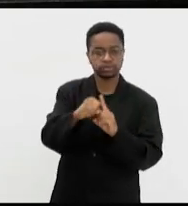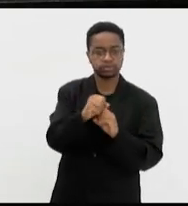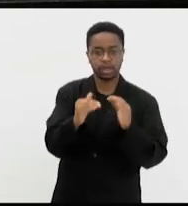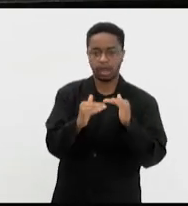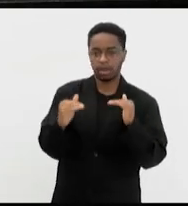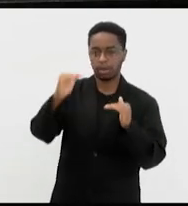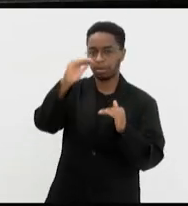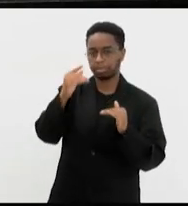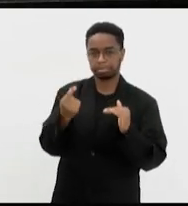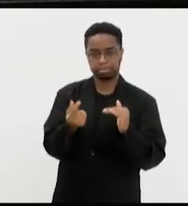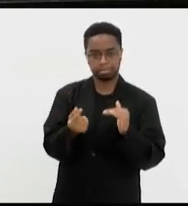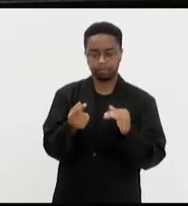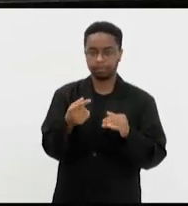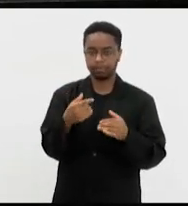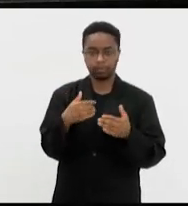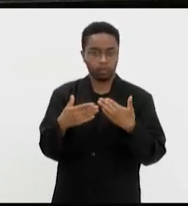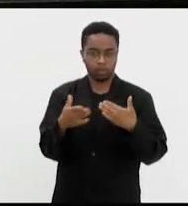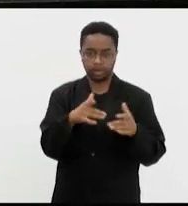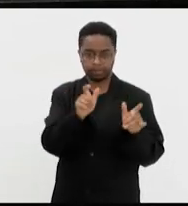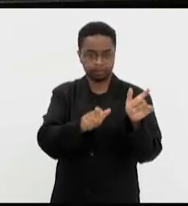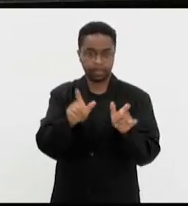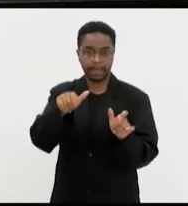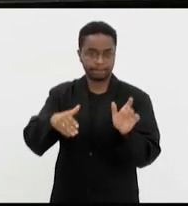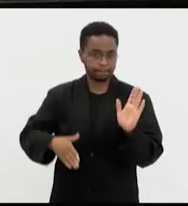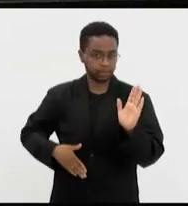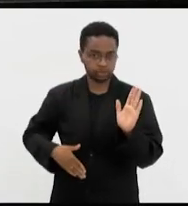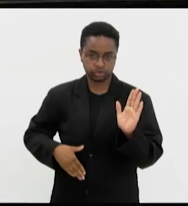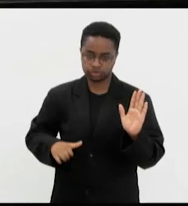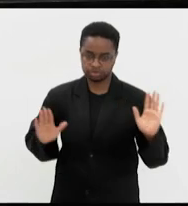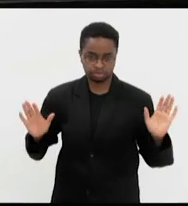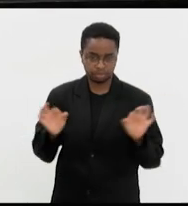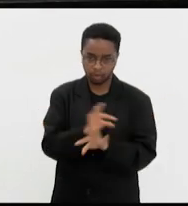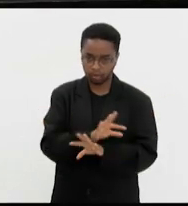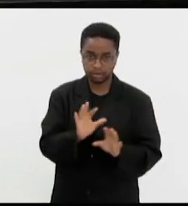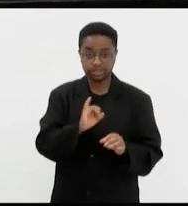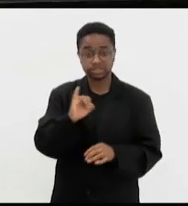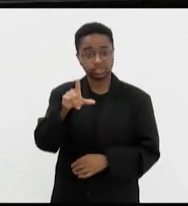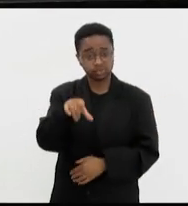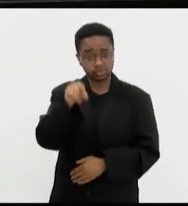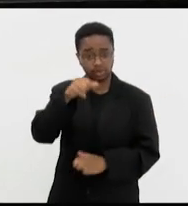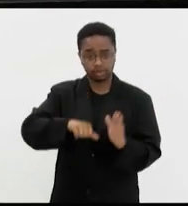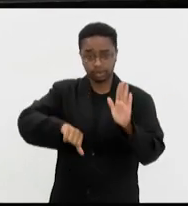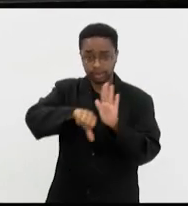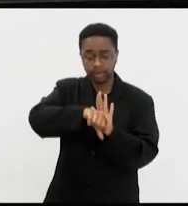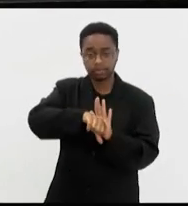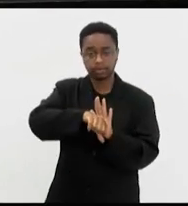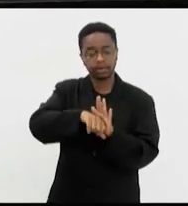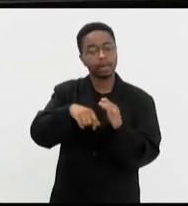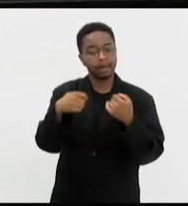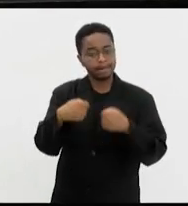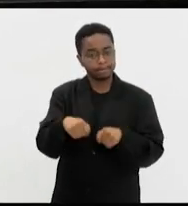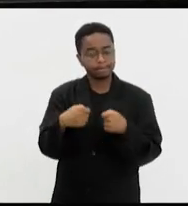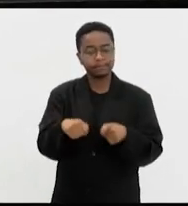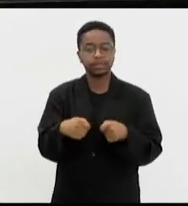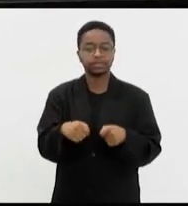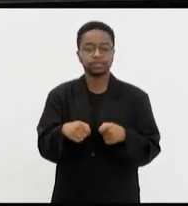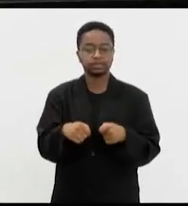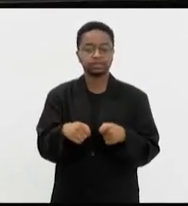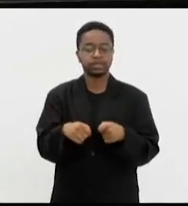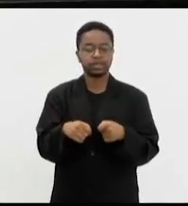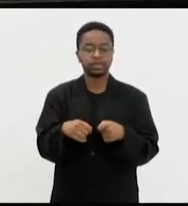classe bandido é bandido e se escolheu a vida do crime deve arcar com as